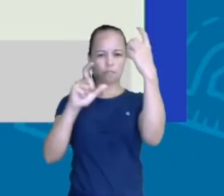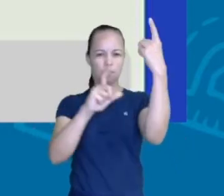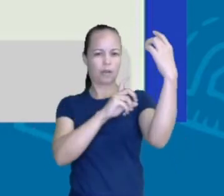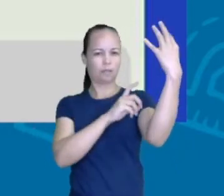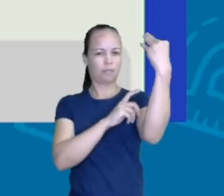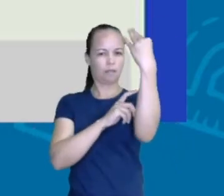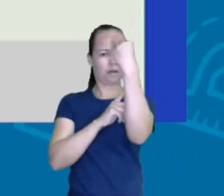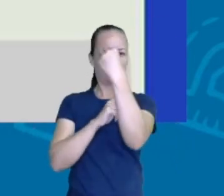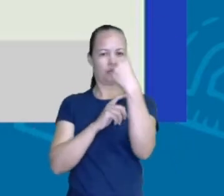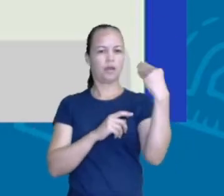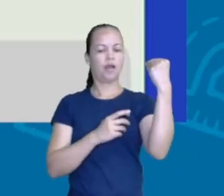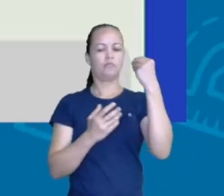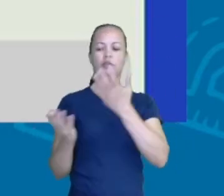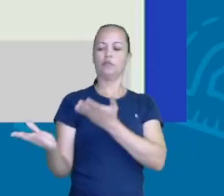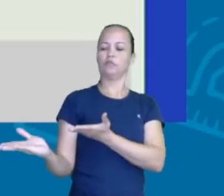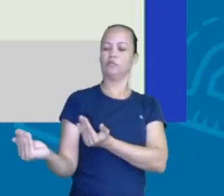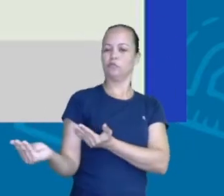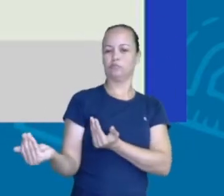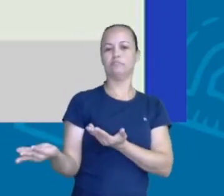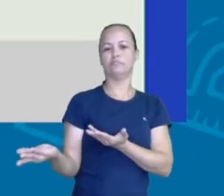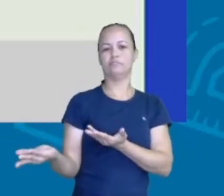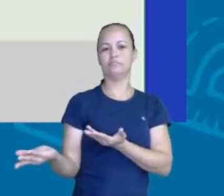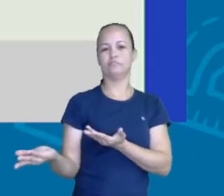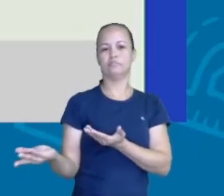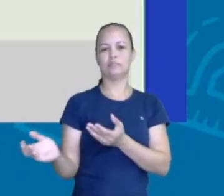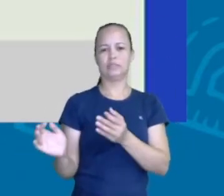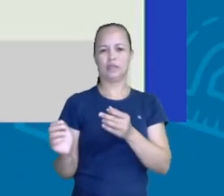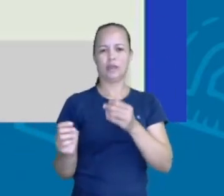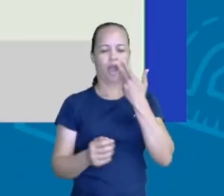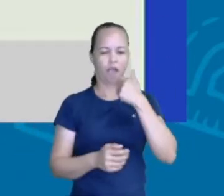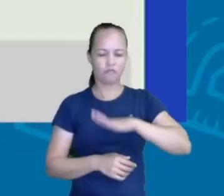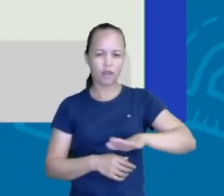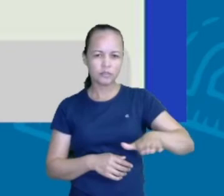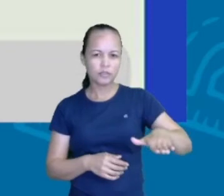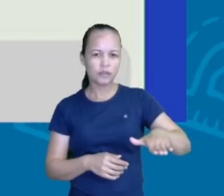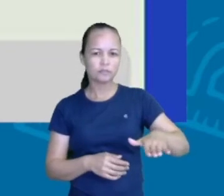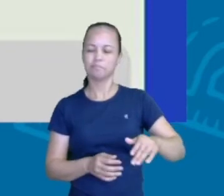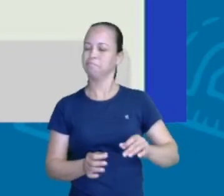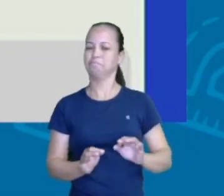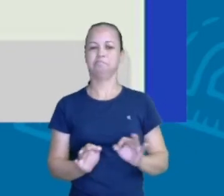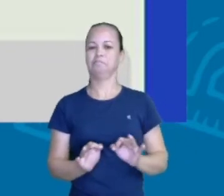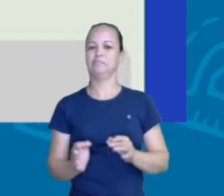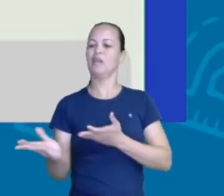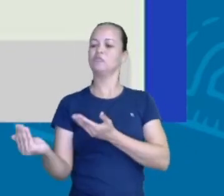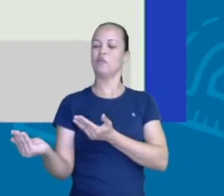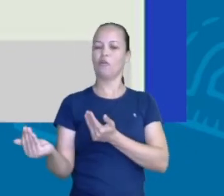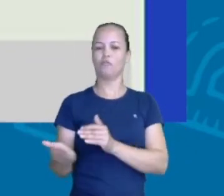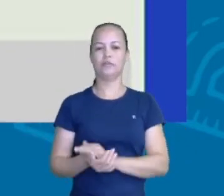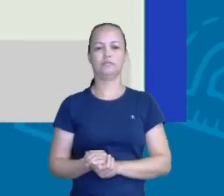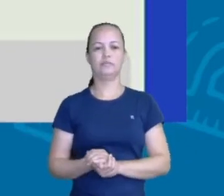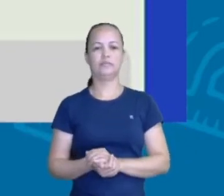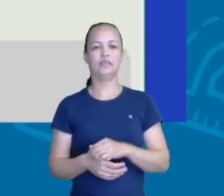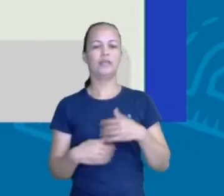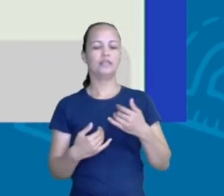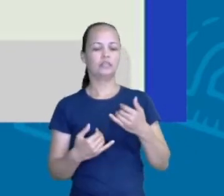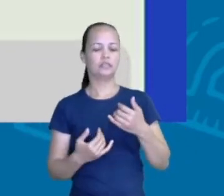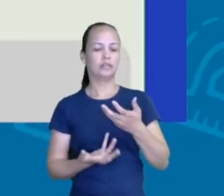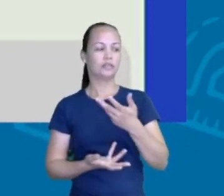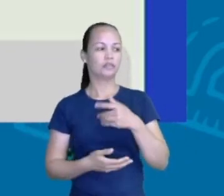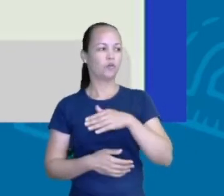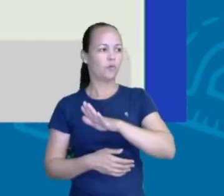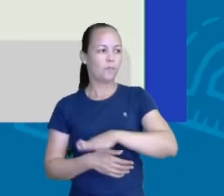São adolescentes. Eles estão na infância? De forma alguma. E essas aqui estão brincando lá no